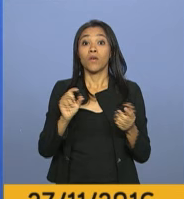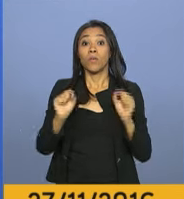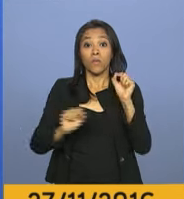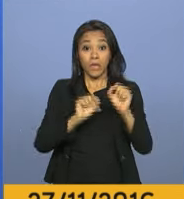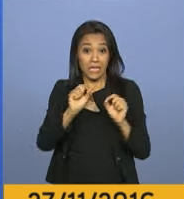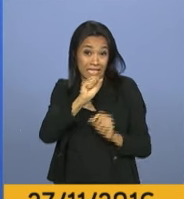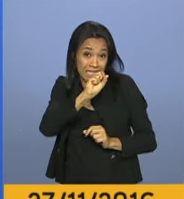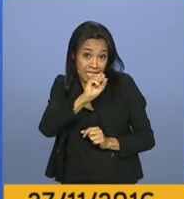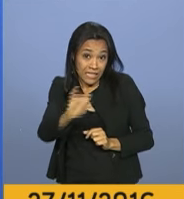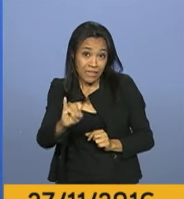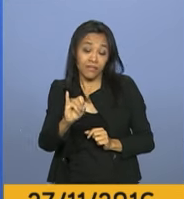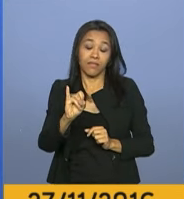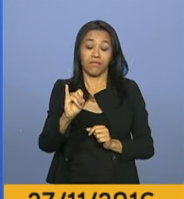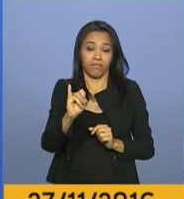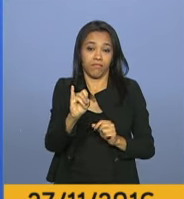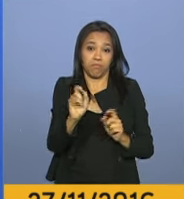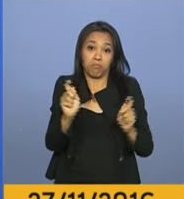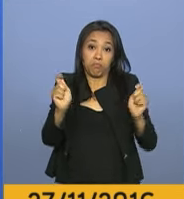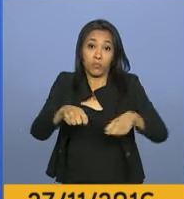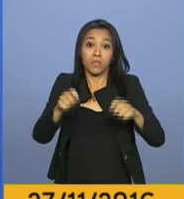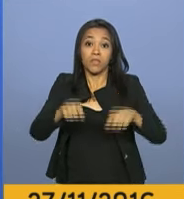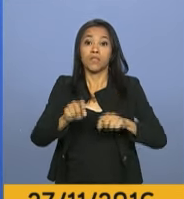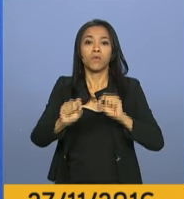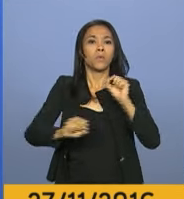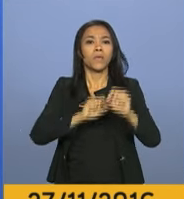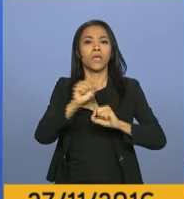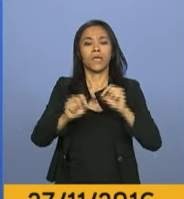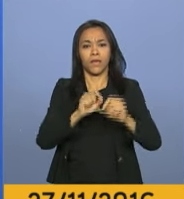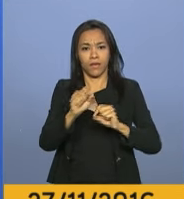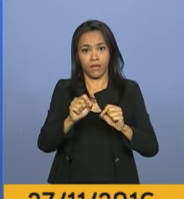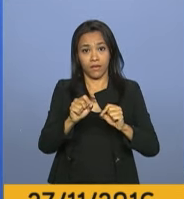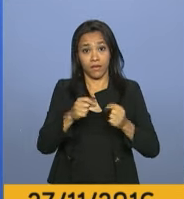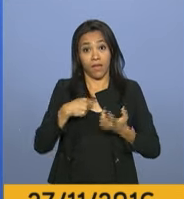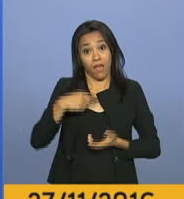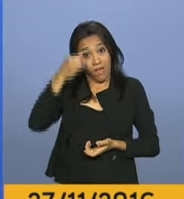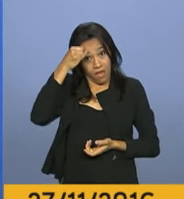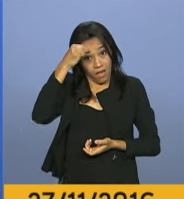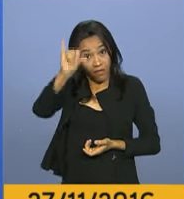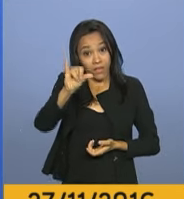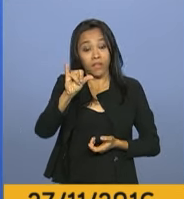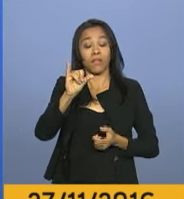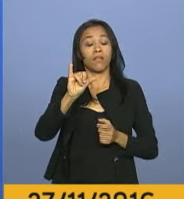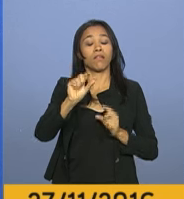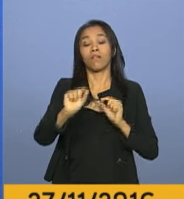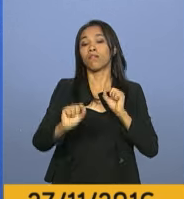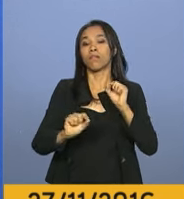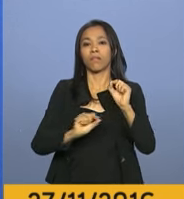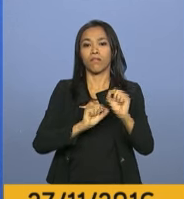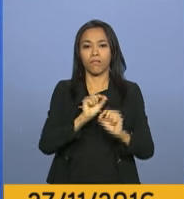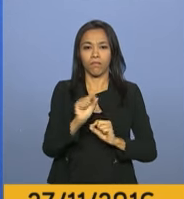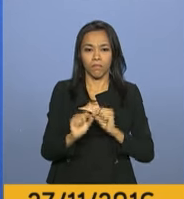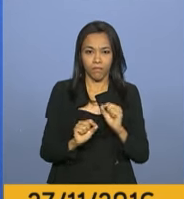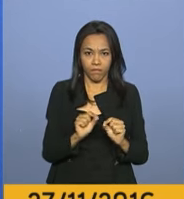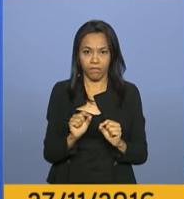for possível, impedir a tramitação de qualquer